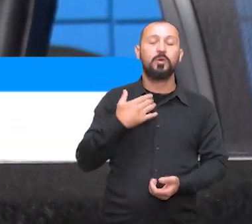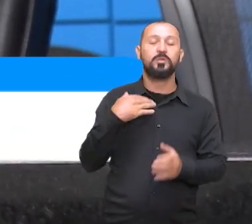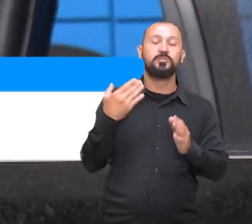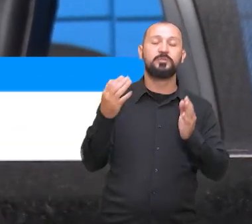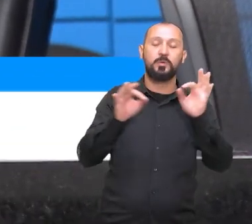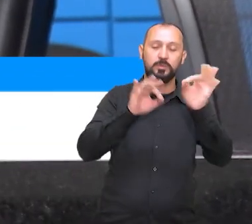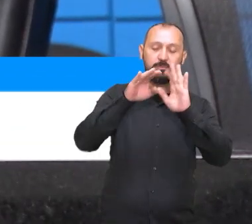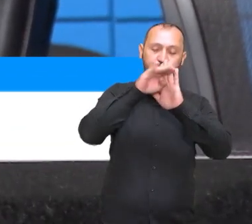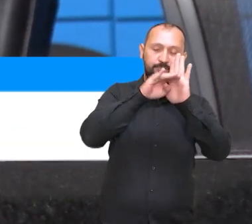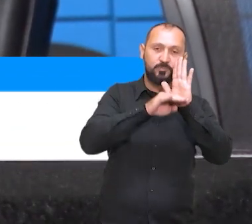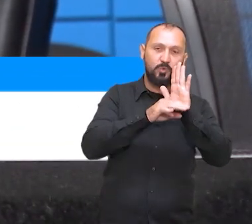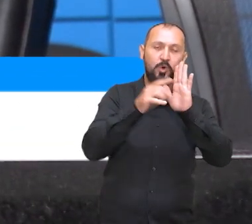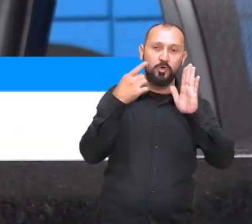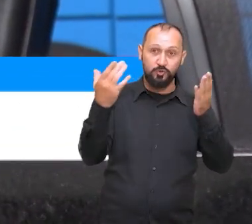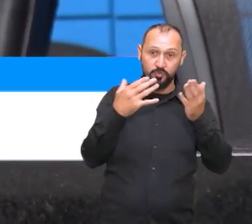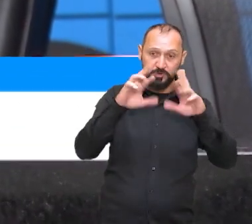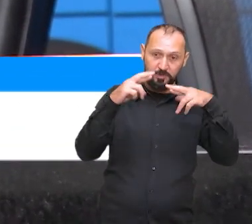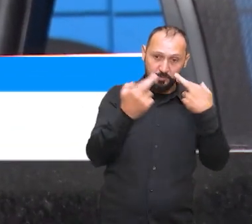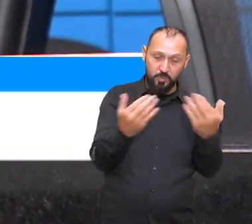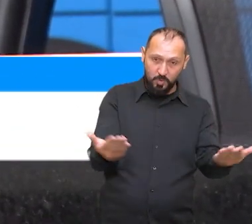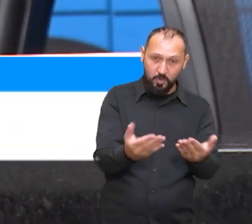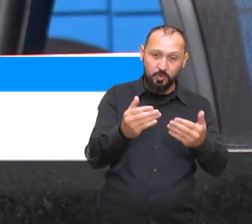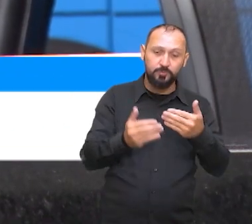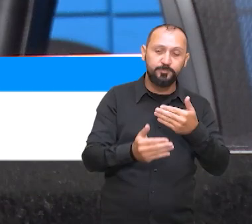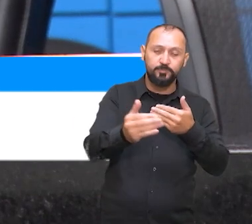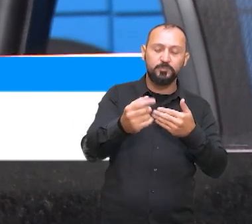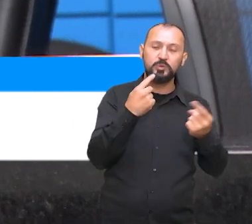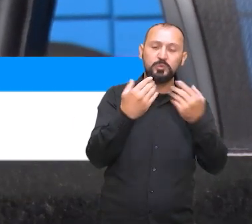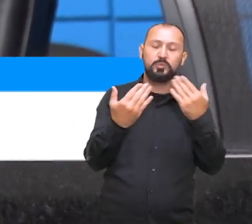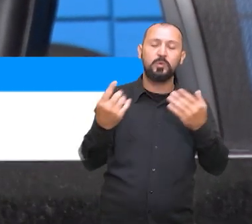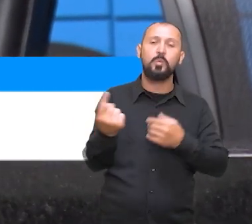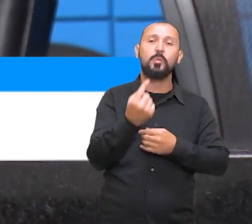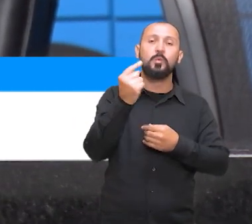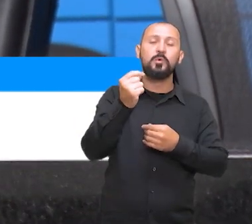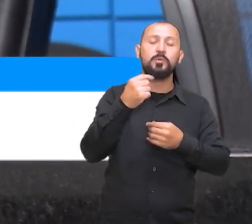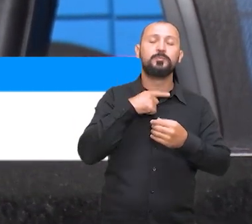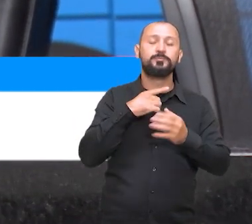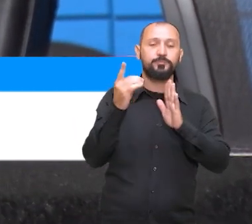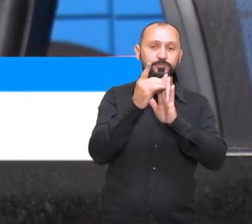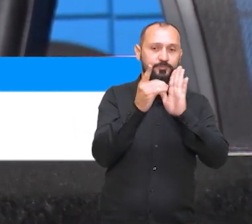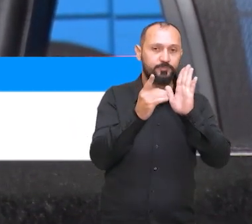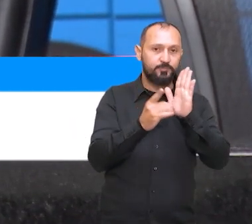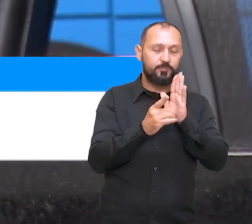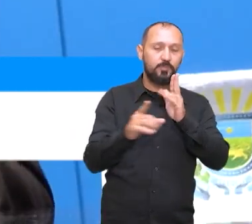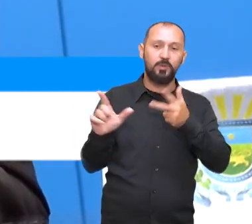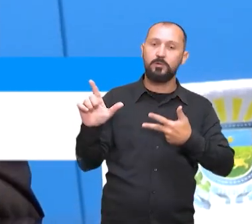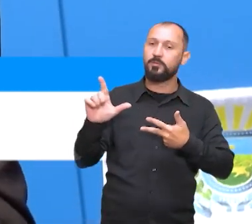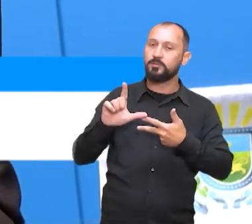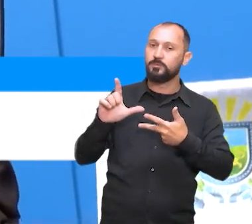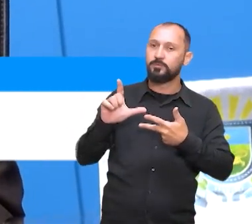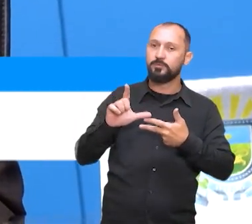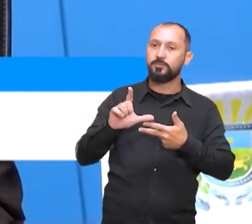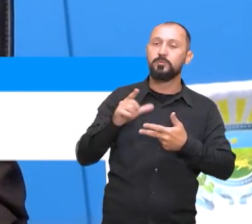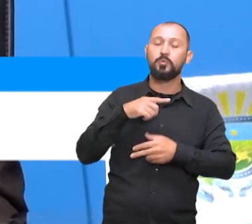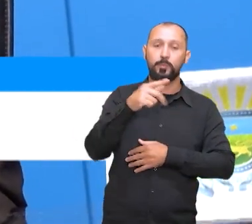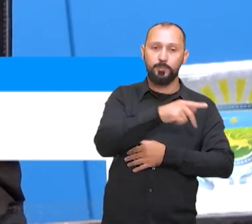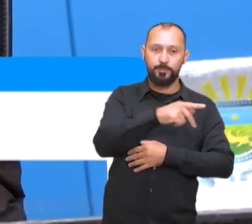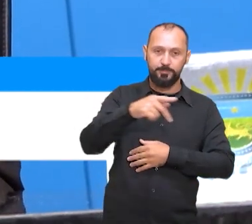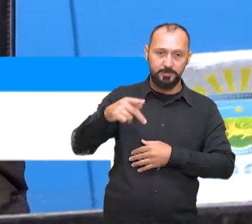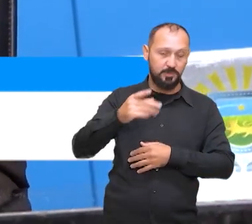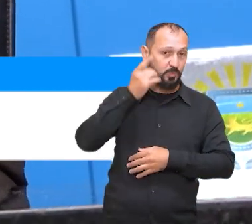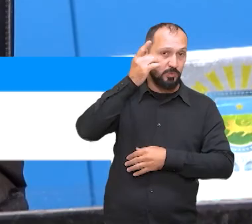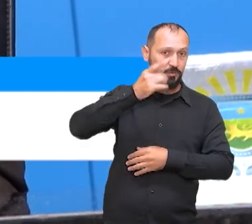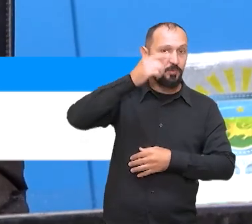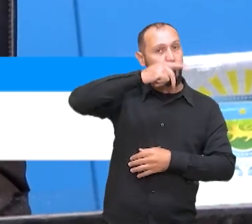do dia, os deputados aprovaram em discussão única projeto de decreto legislativo de autoria do presidente da